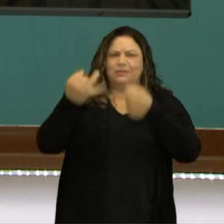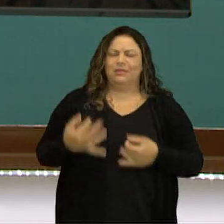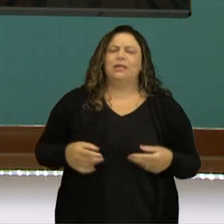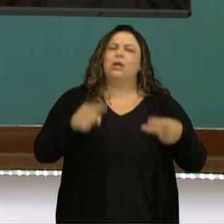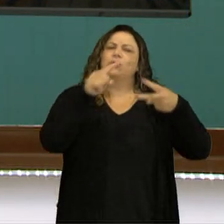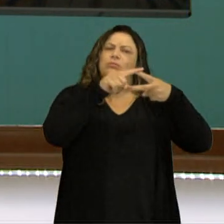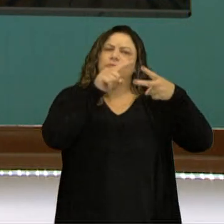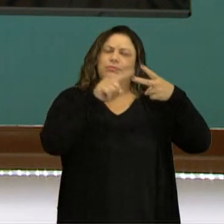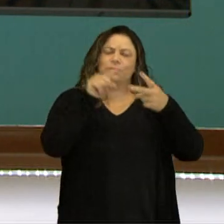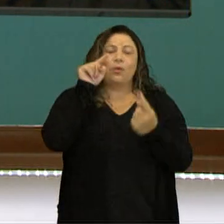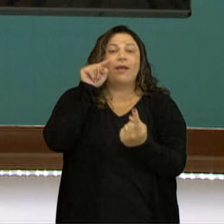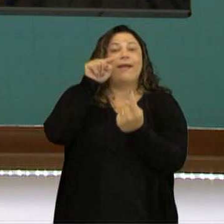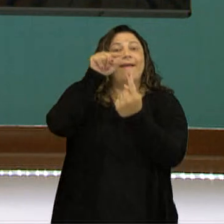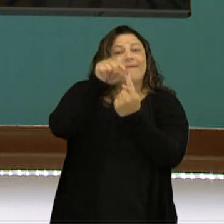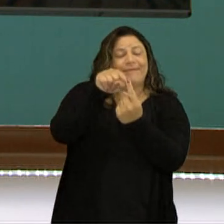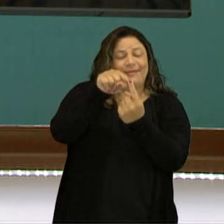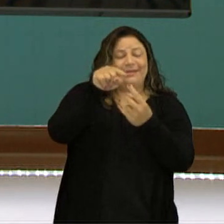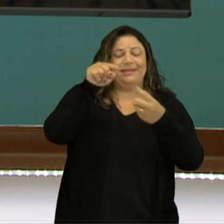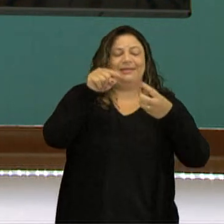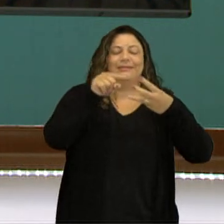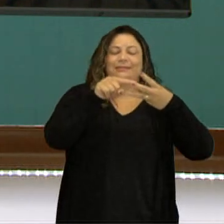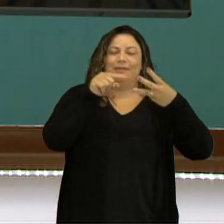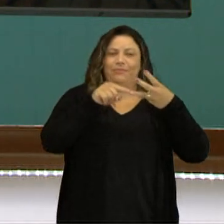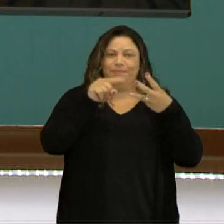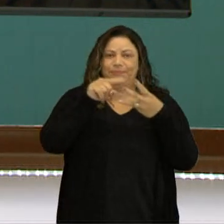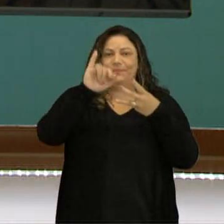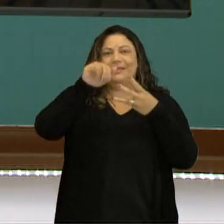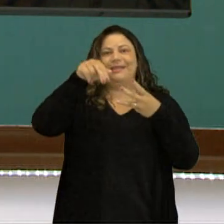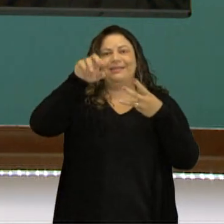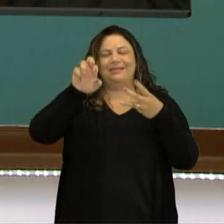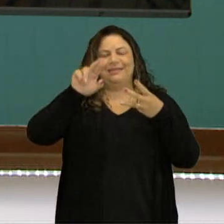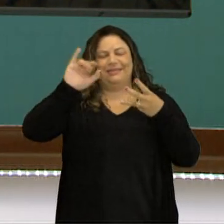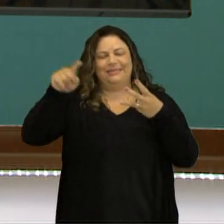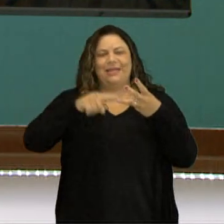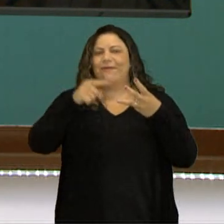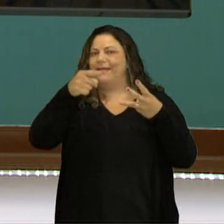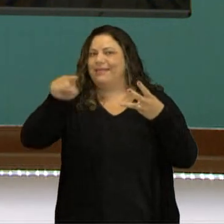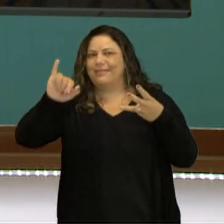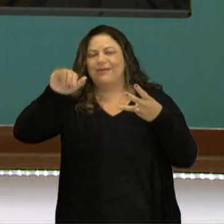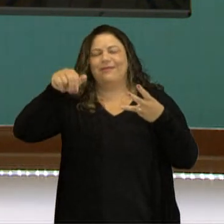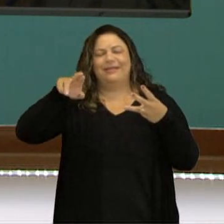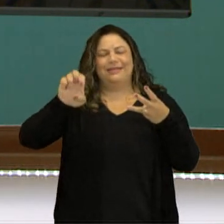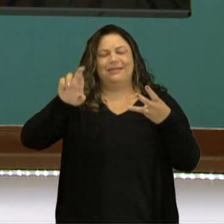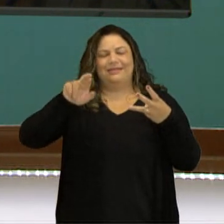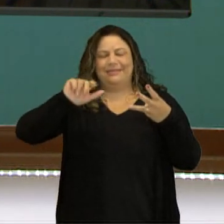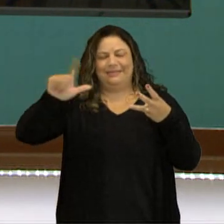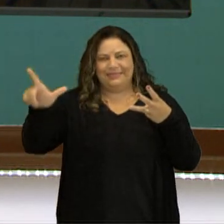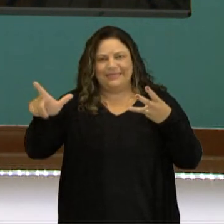inercial e como eles atuam no movimento. Espero que vocês tenham gostado. Até breve.